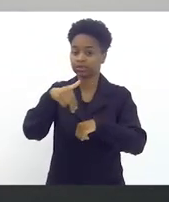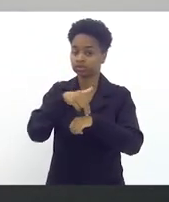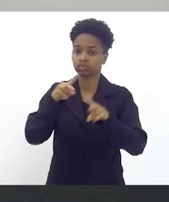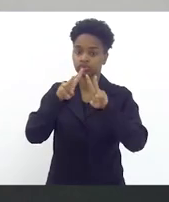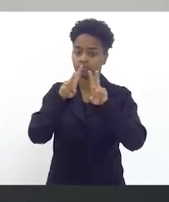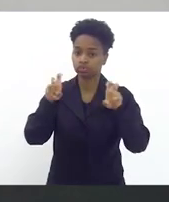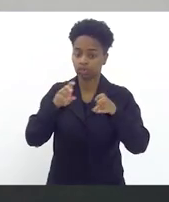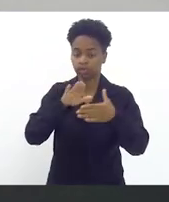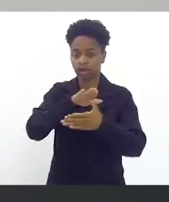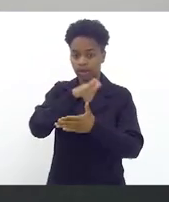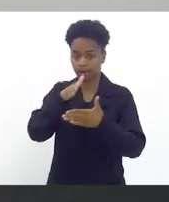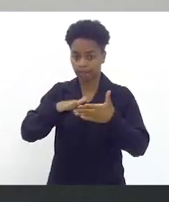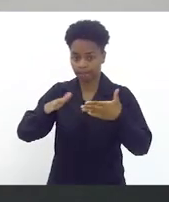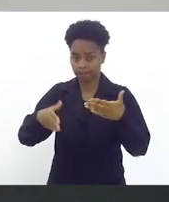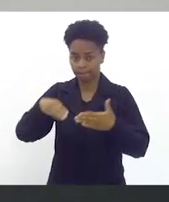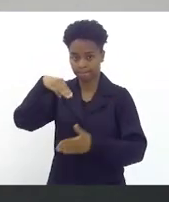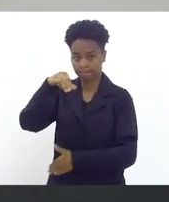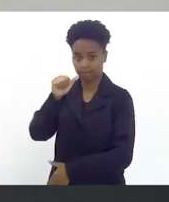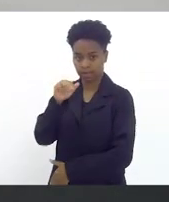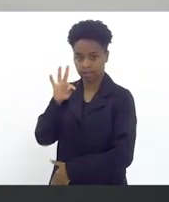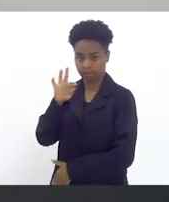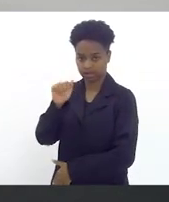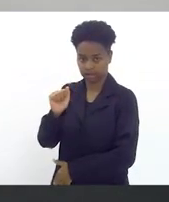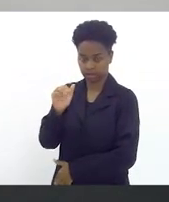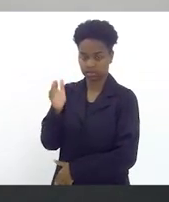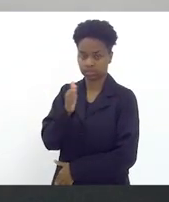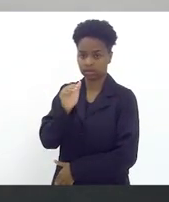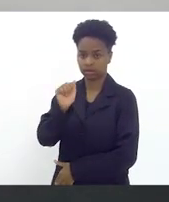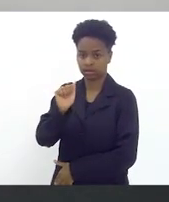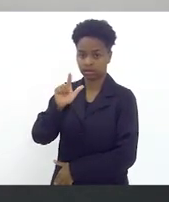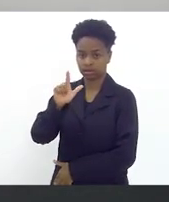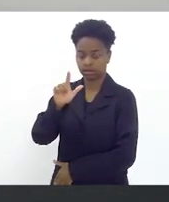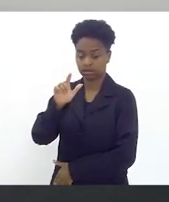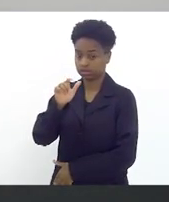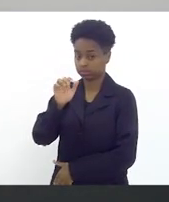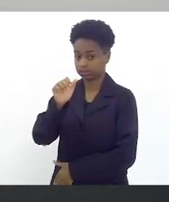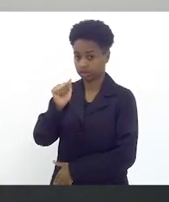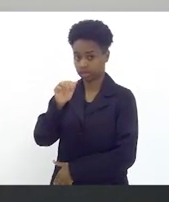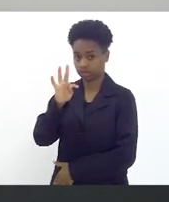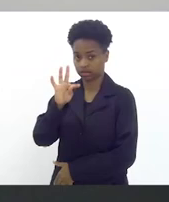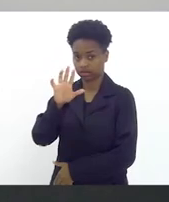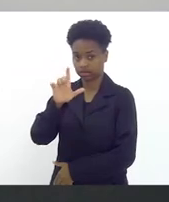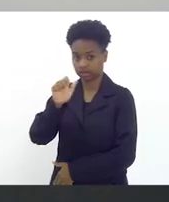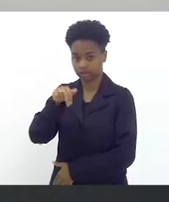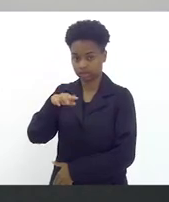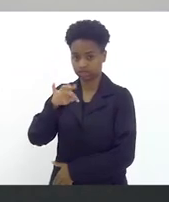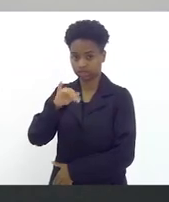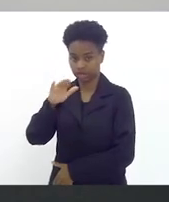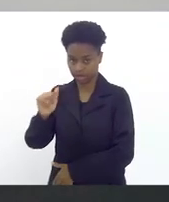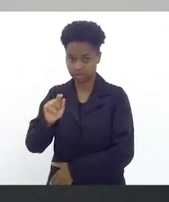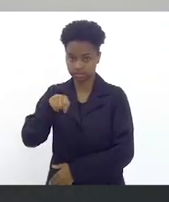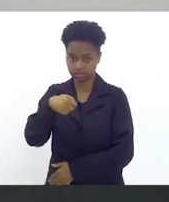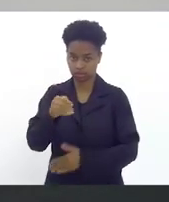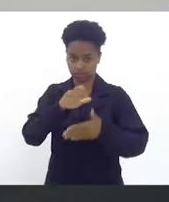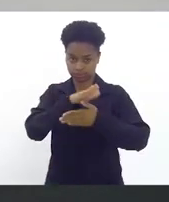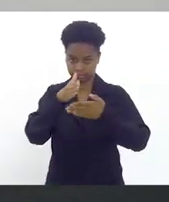vocês sabem que a lei antiga Lavra do nosso companheiro